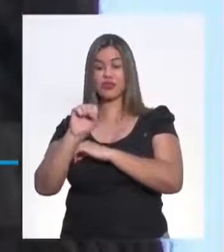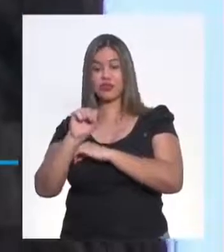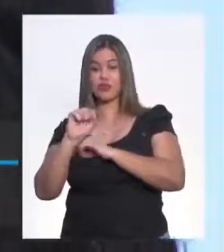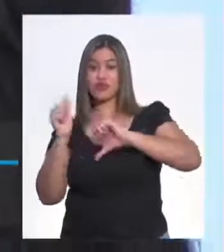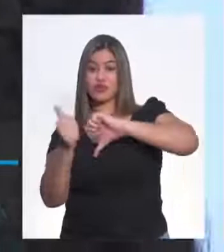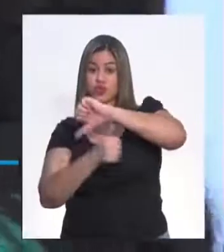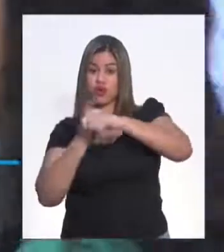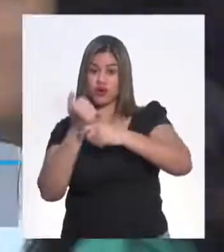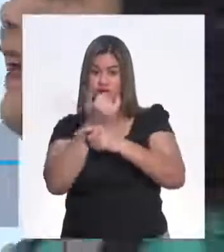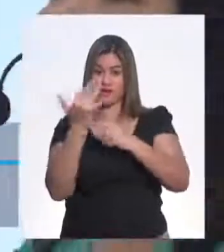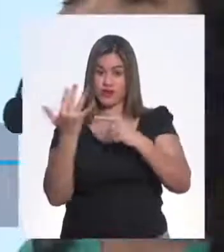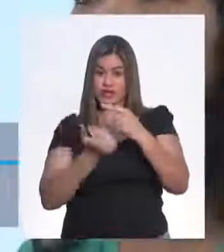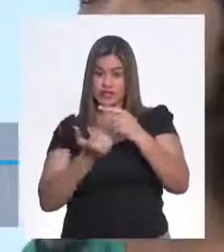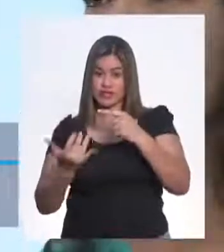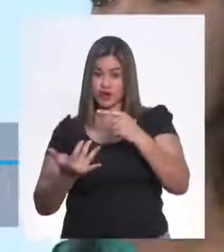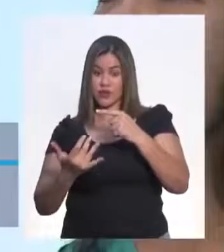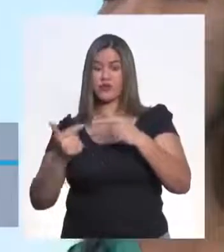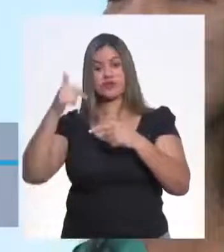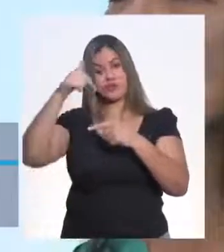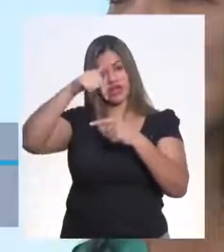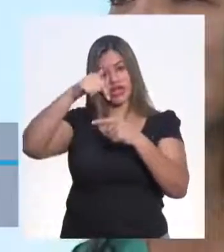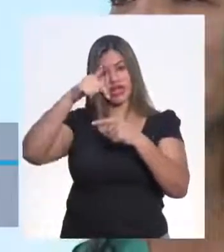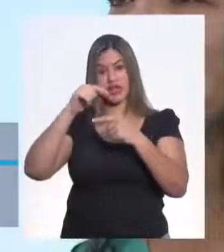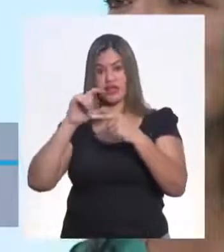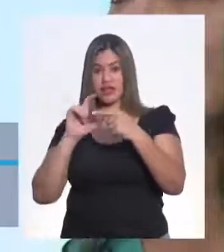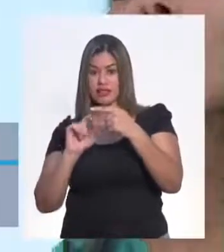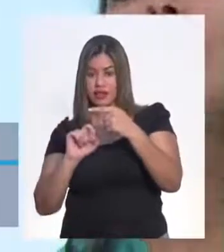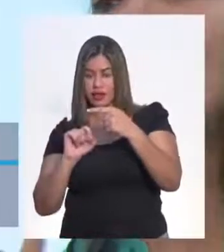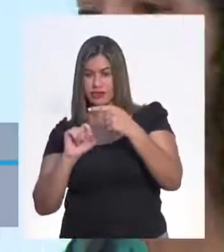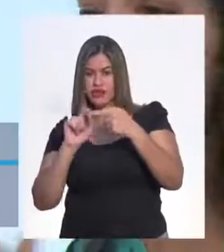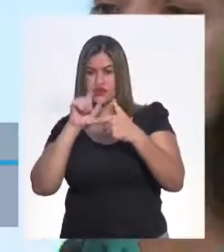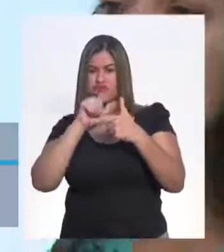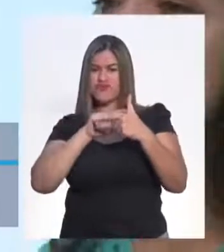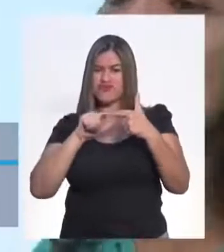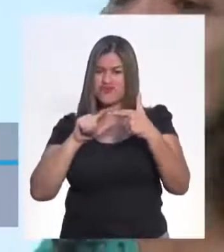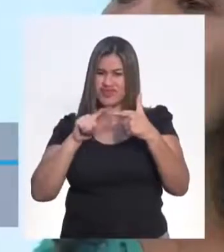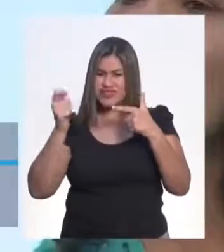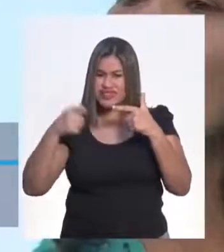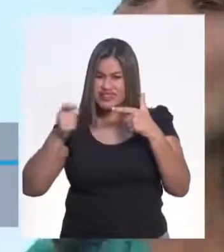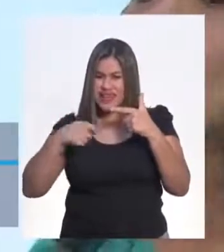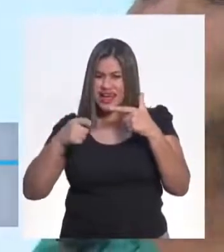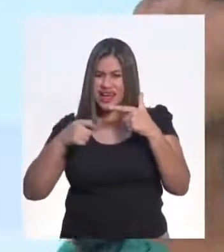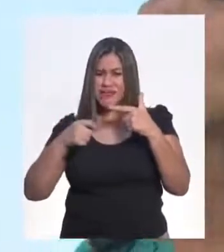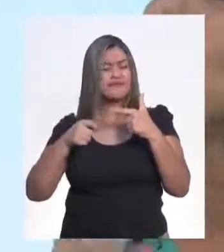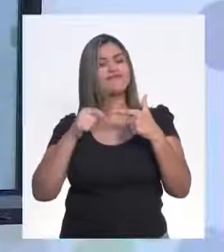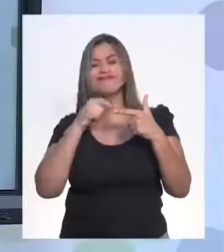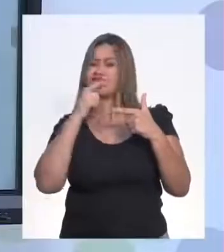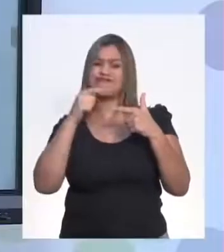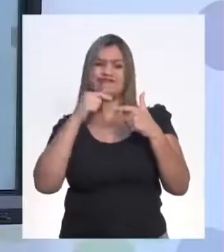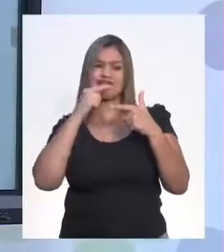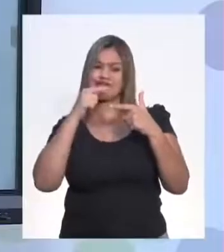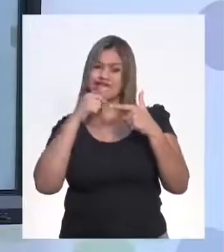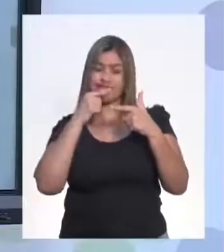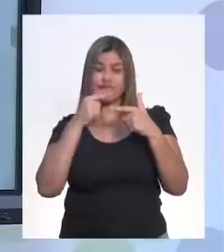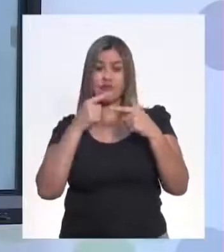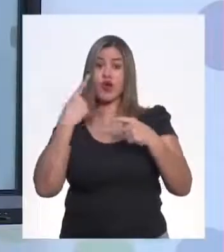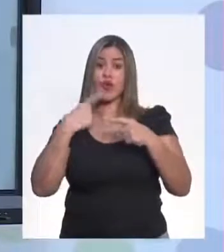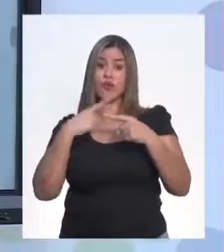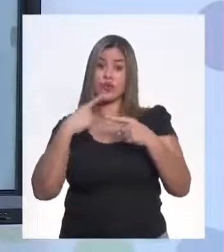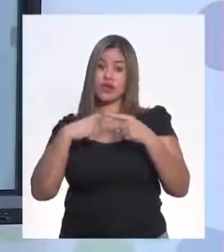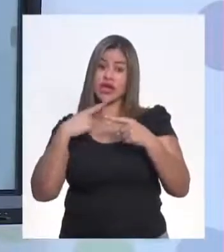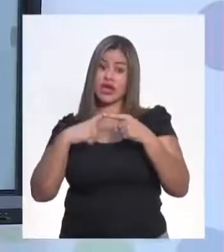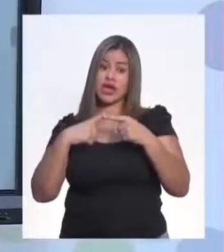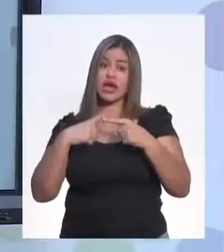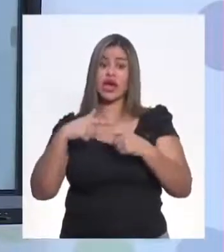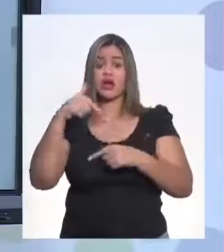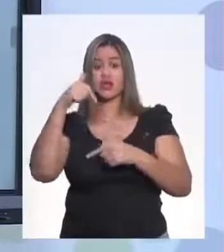7 décimos. Dá para simplificar, pessoal? Não dá, porque o 7 é primo e